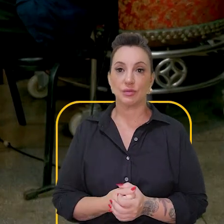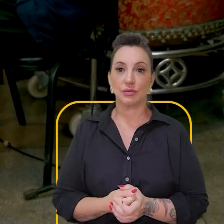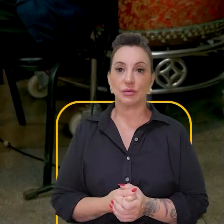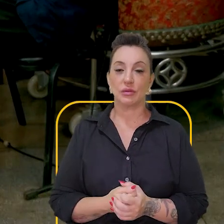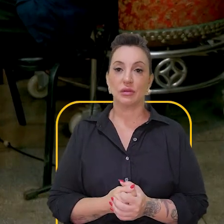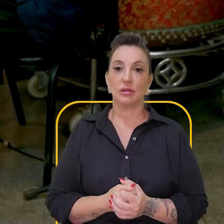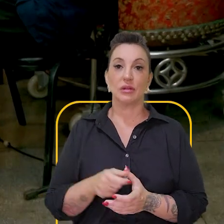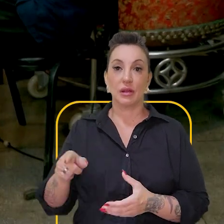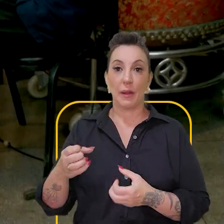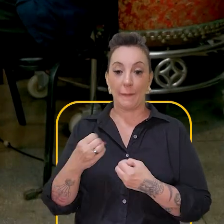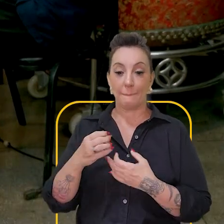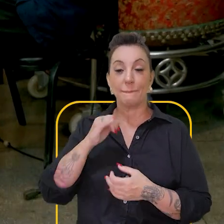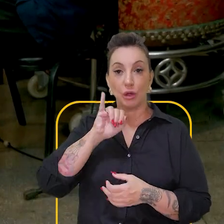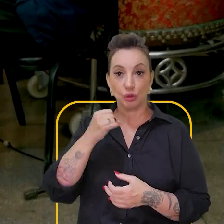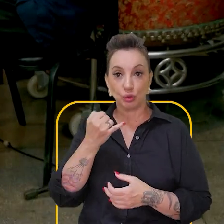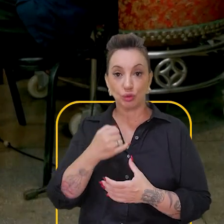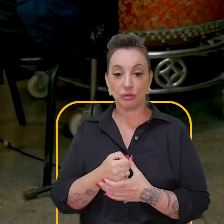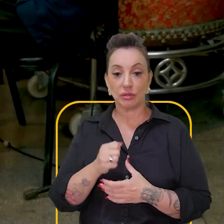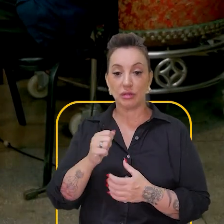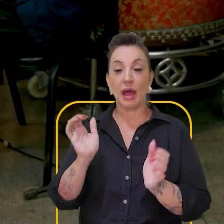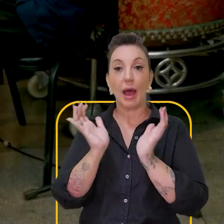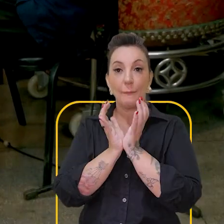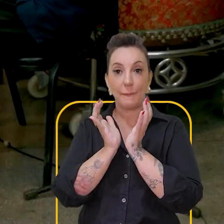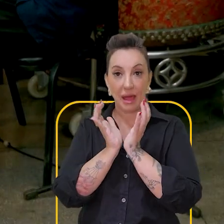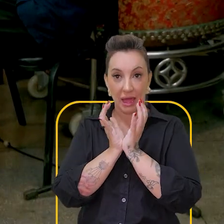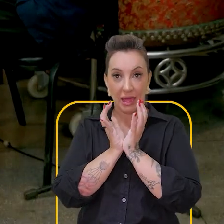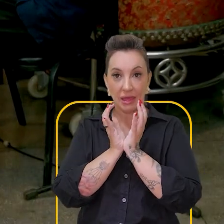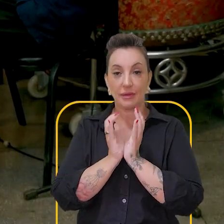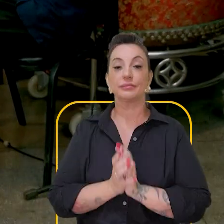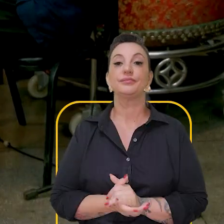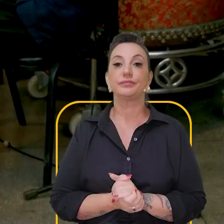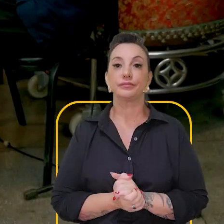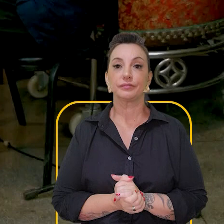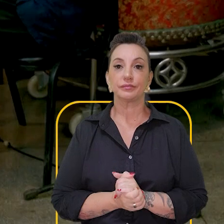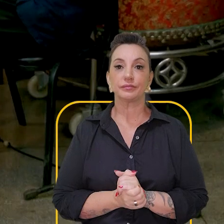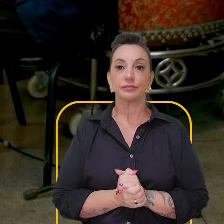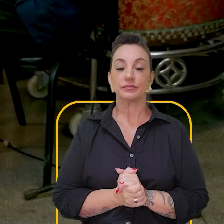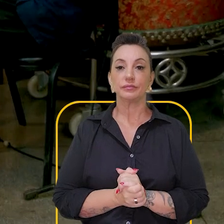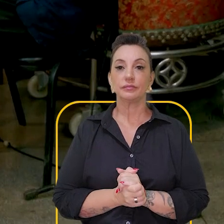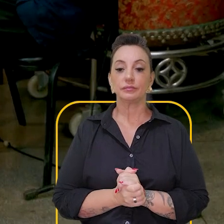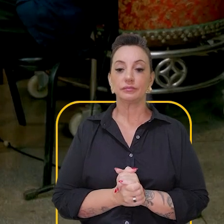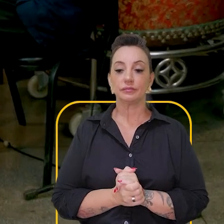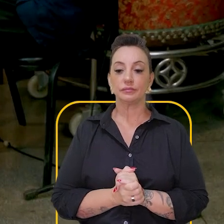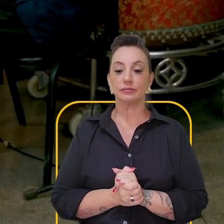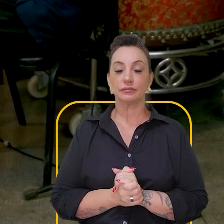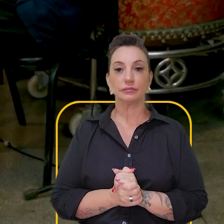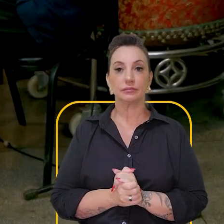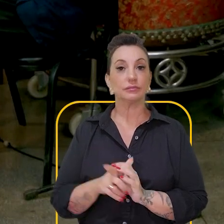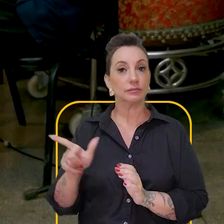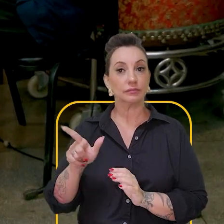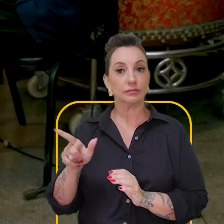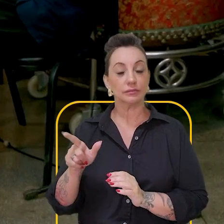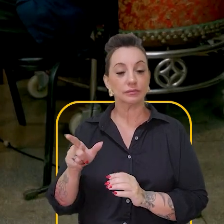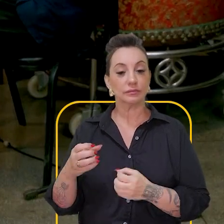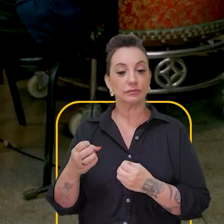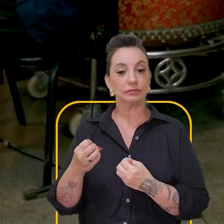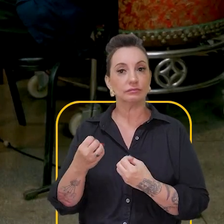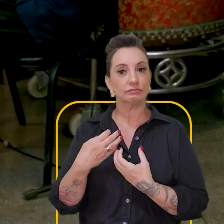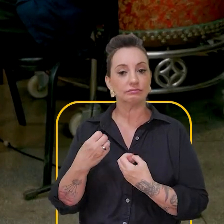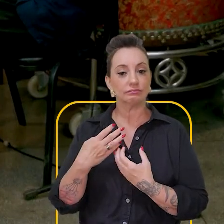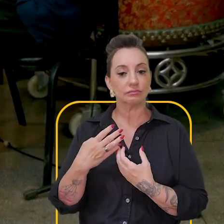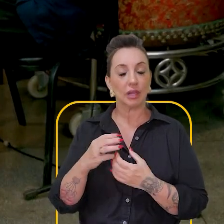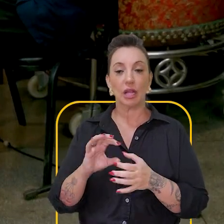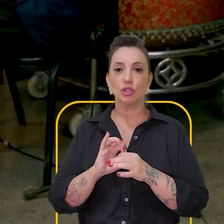ele ele dava uma aula solta que para mim era meio que inconcebível eu falava